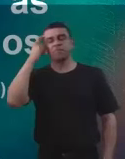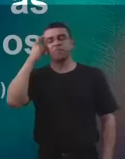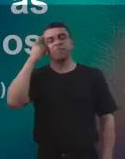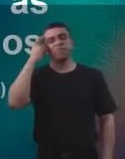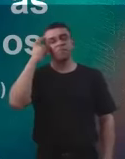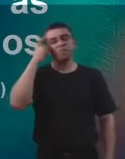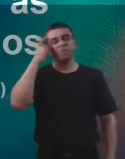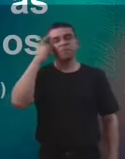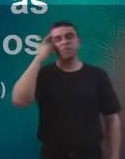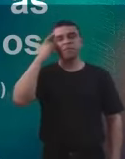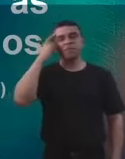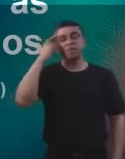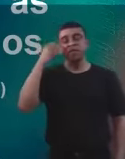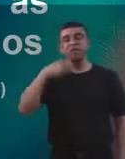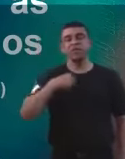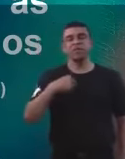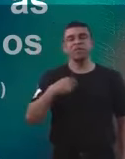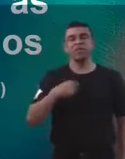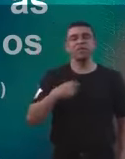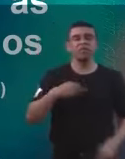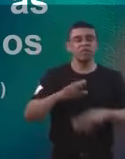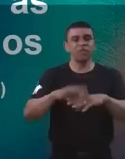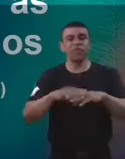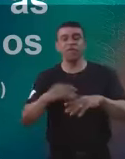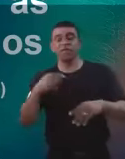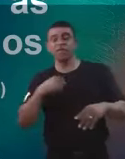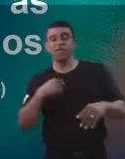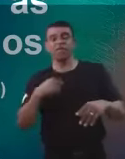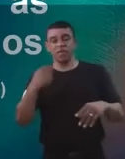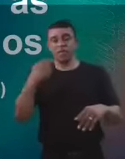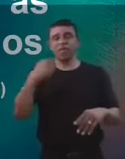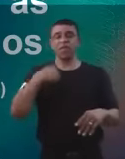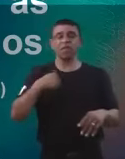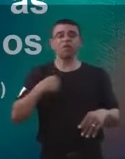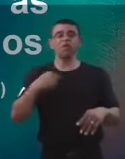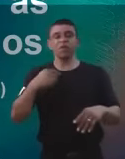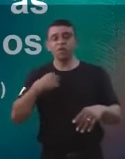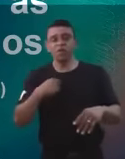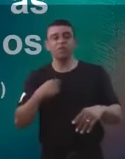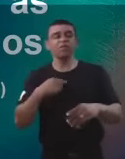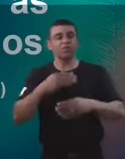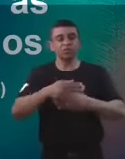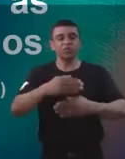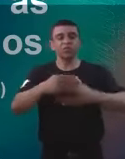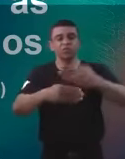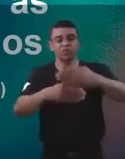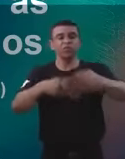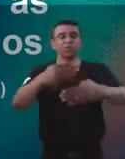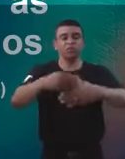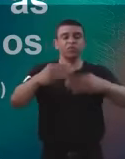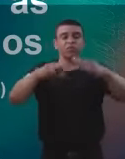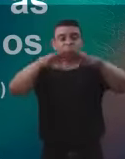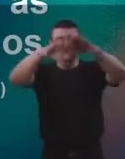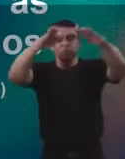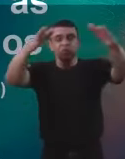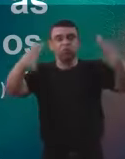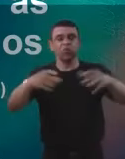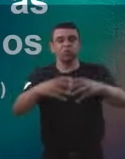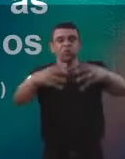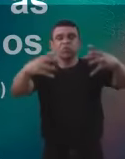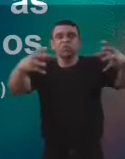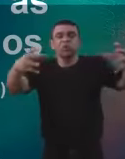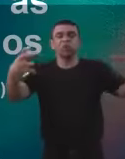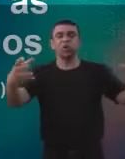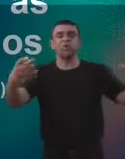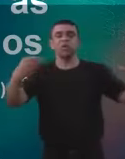homem. Farei isso. Derribarei os meus celeiros. Eu derribarei. Edificarei outros maiores. Eu edificarei. É o